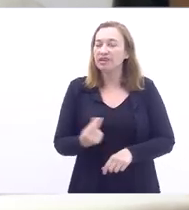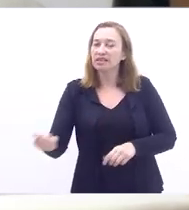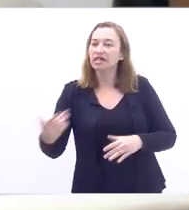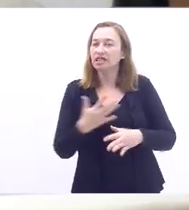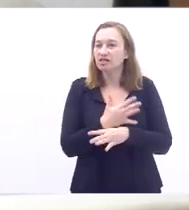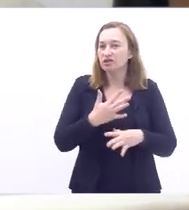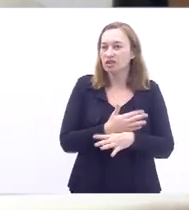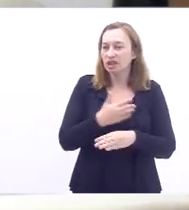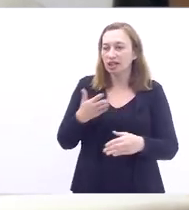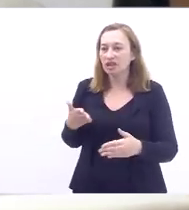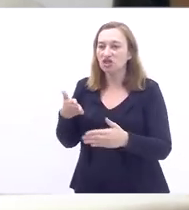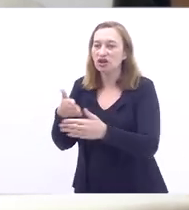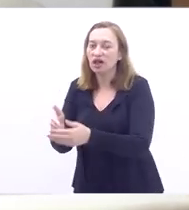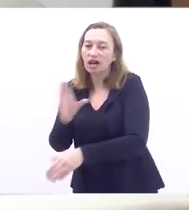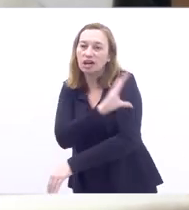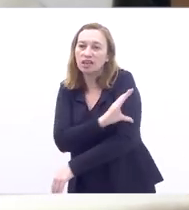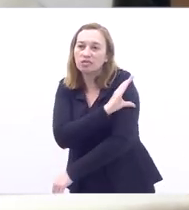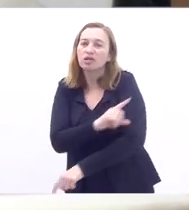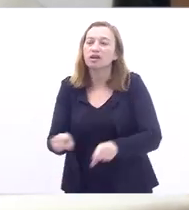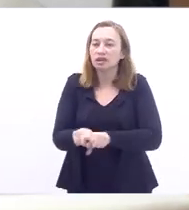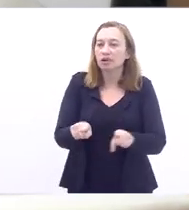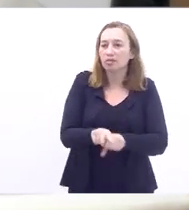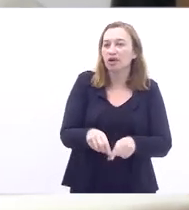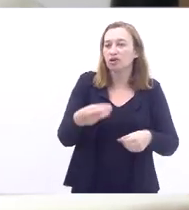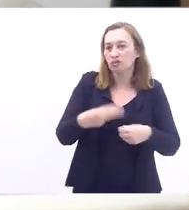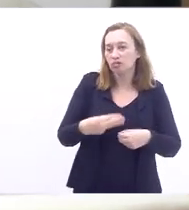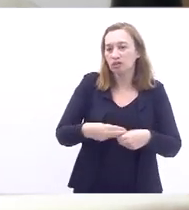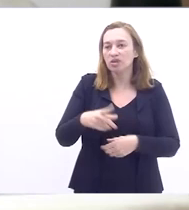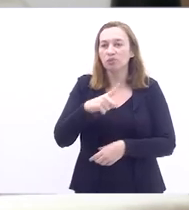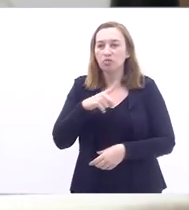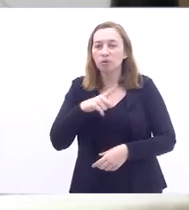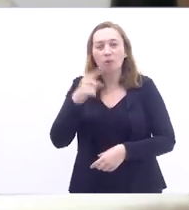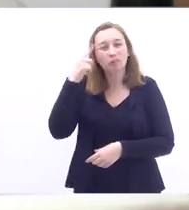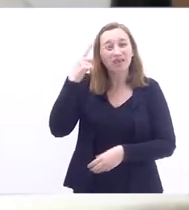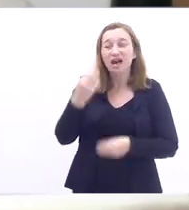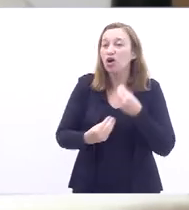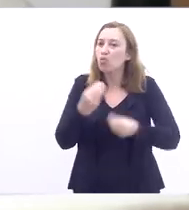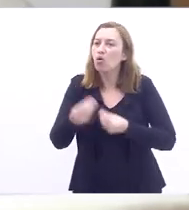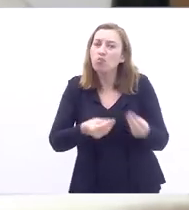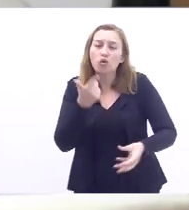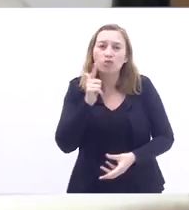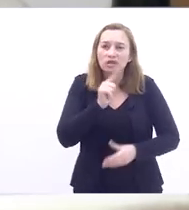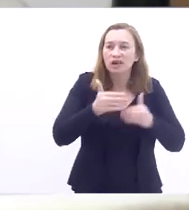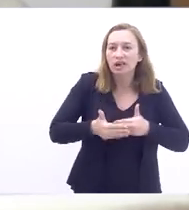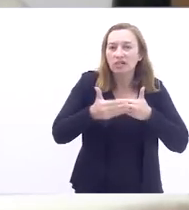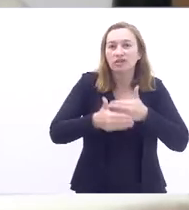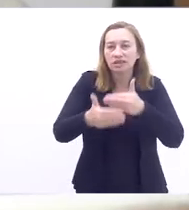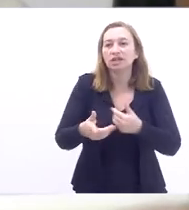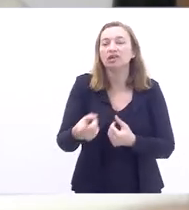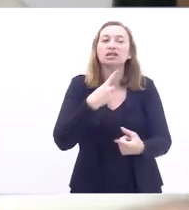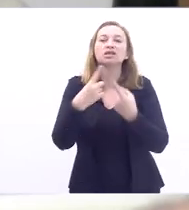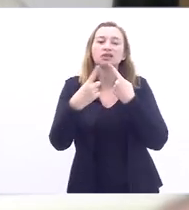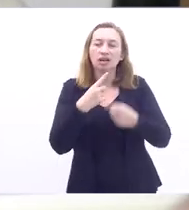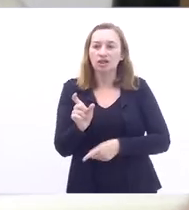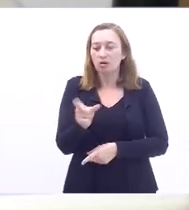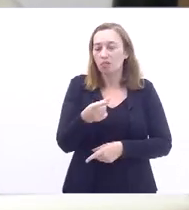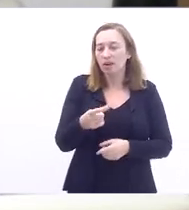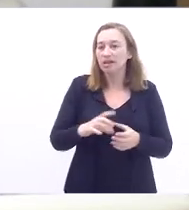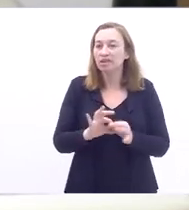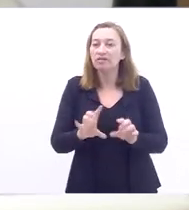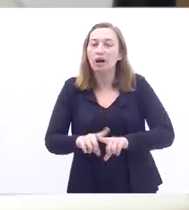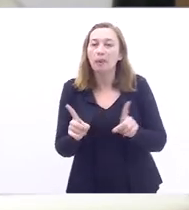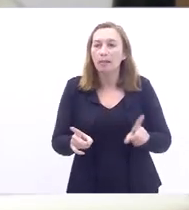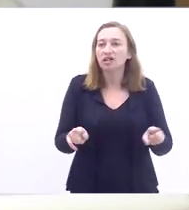ao entorno para Campos quanto dentro do município eu acho que a gente também deveria pensar como a gente consegue avançar com esse debate do passe livre